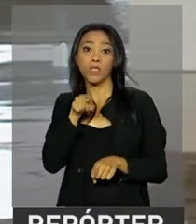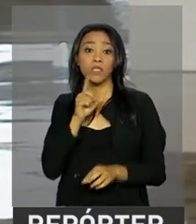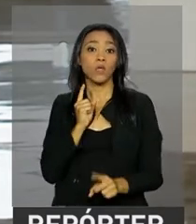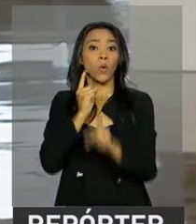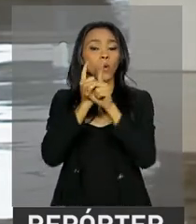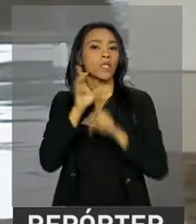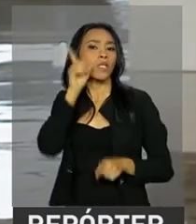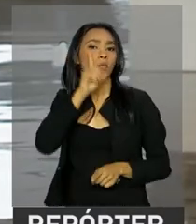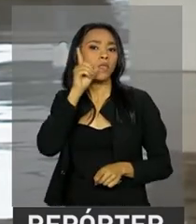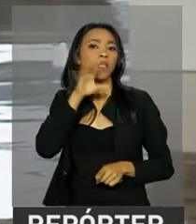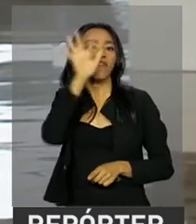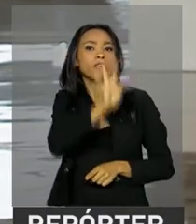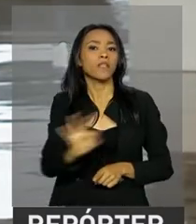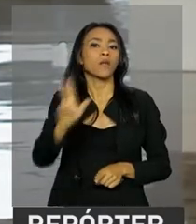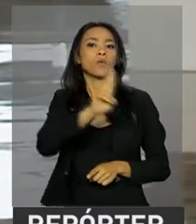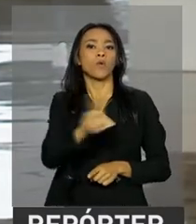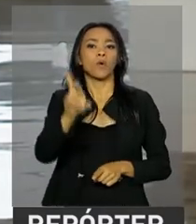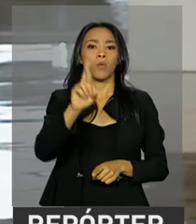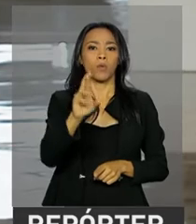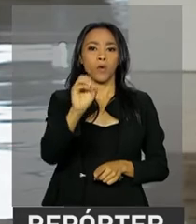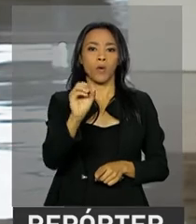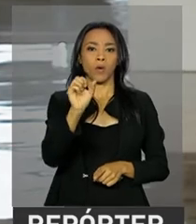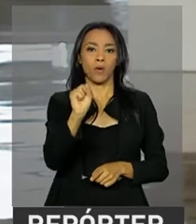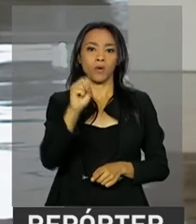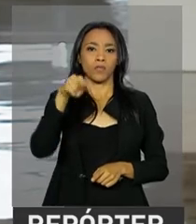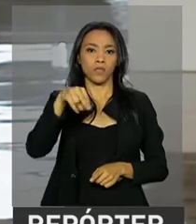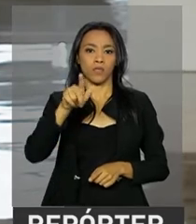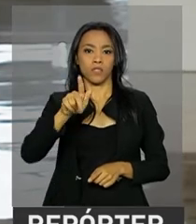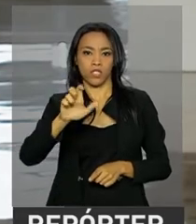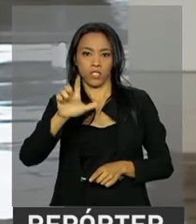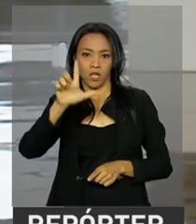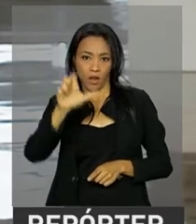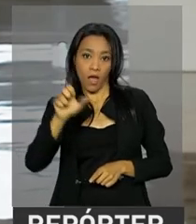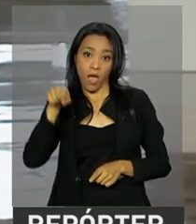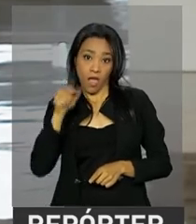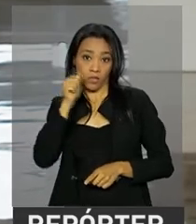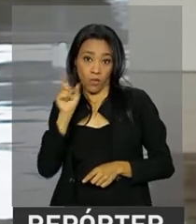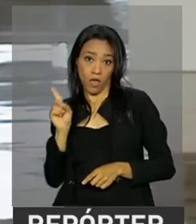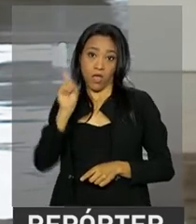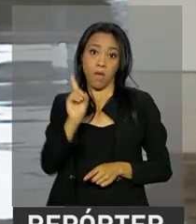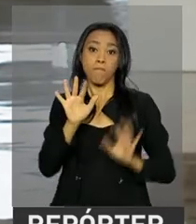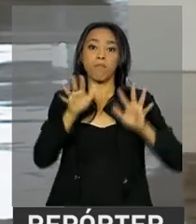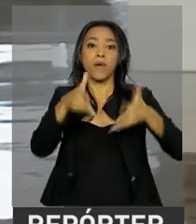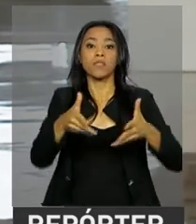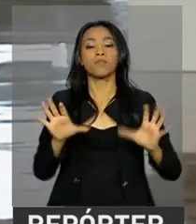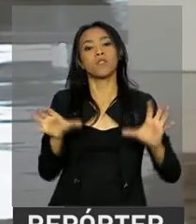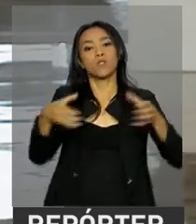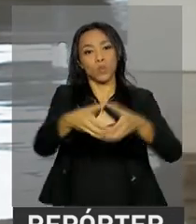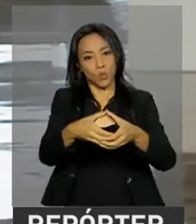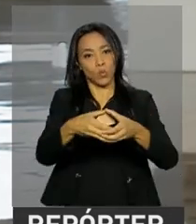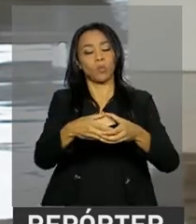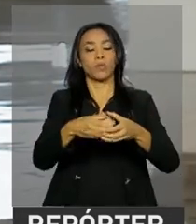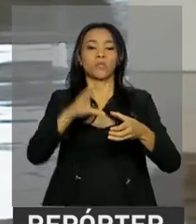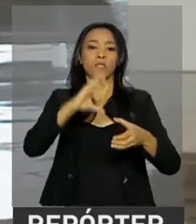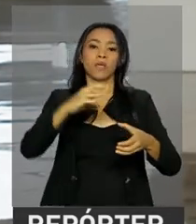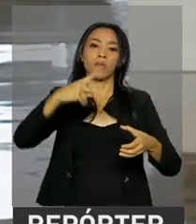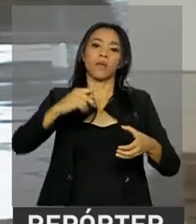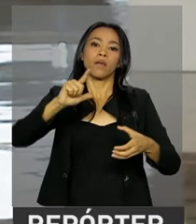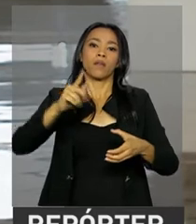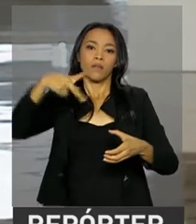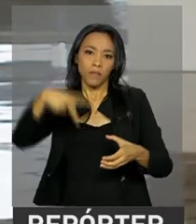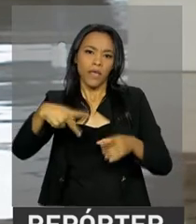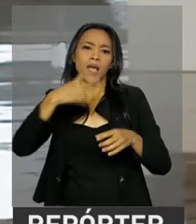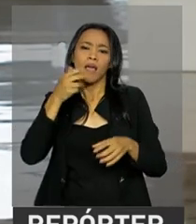deputada federal rosângela gomes ela que preside a rede de mulheres da assembléia parlamentar da cplp ela disse que